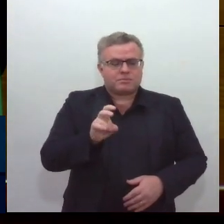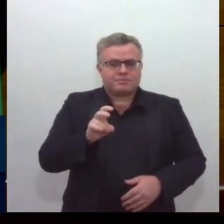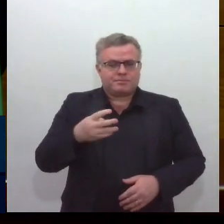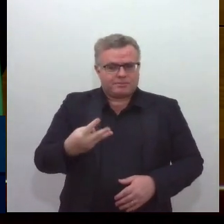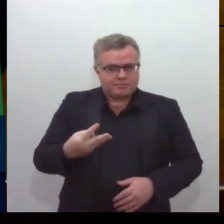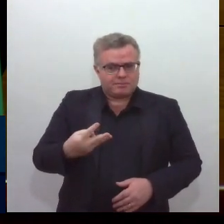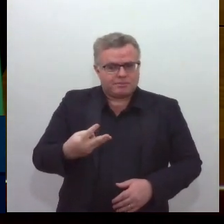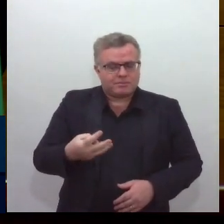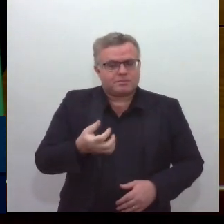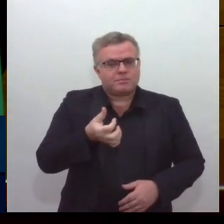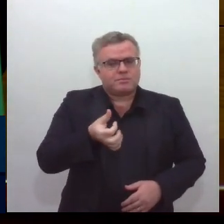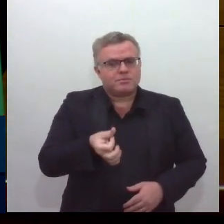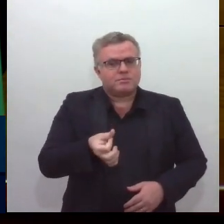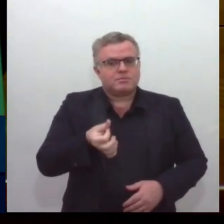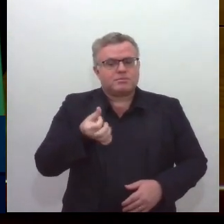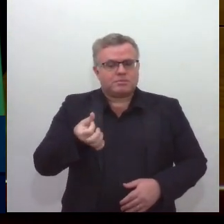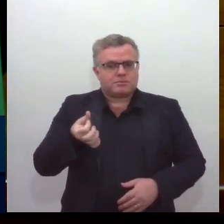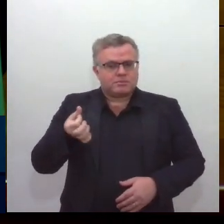667,